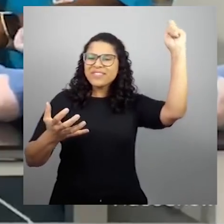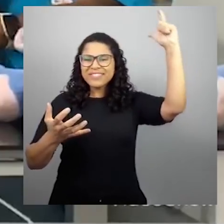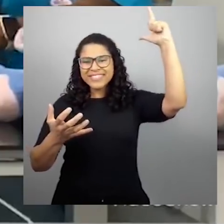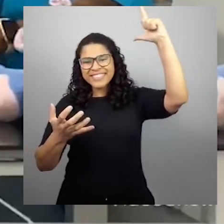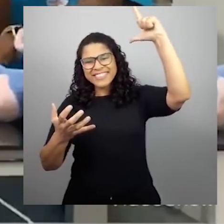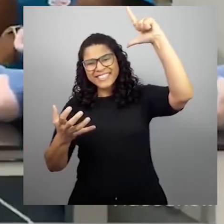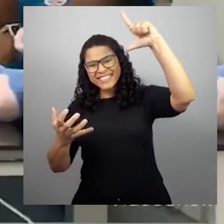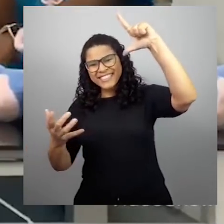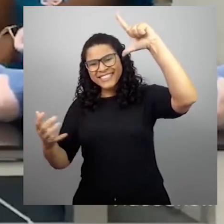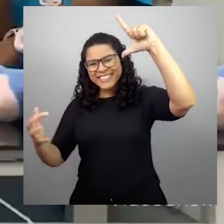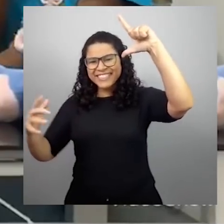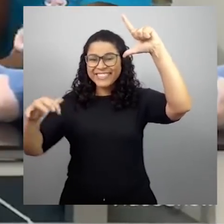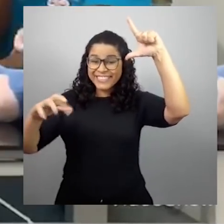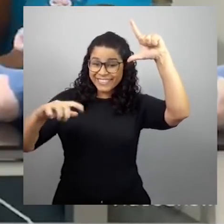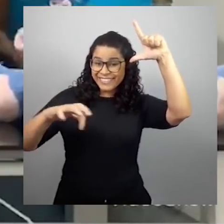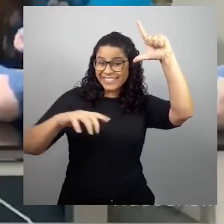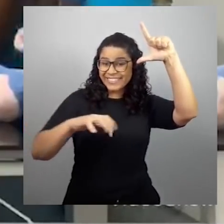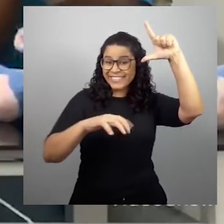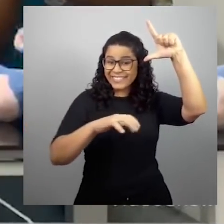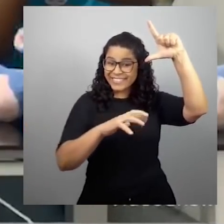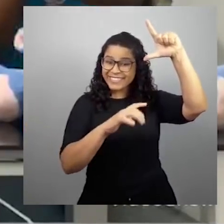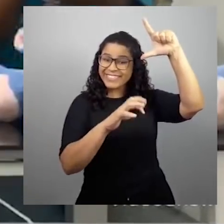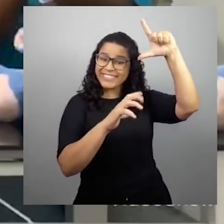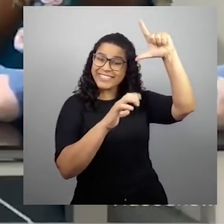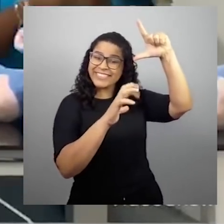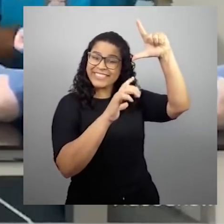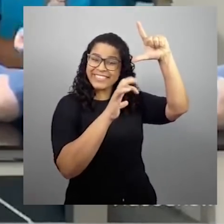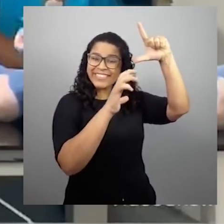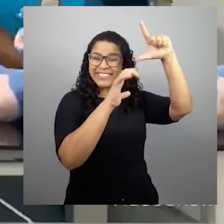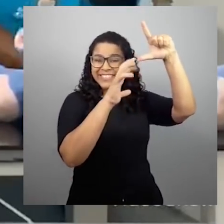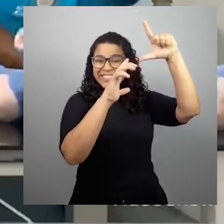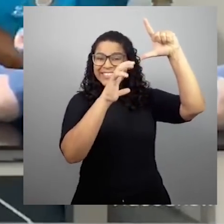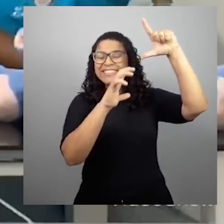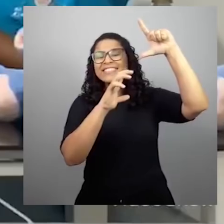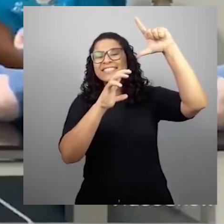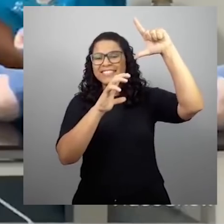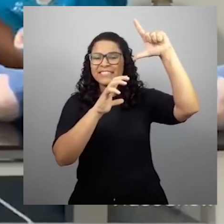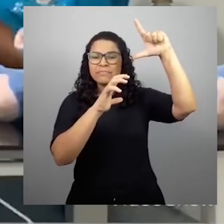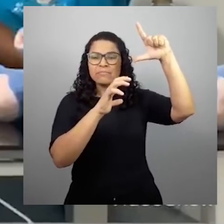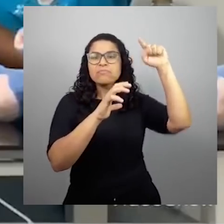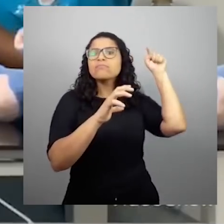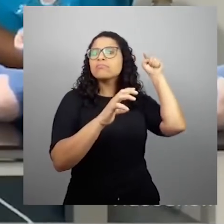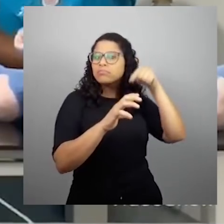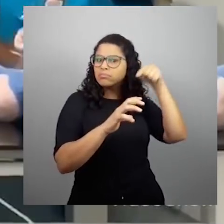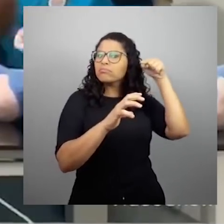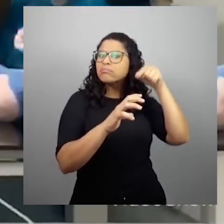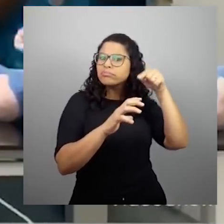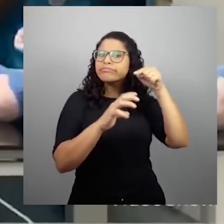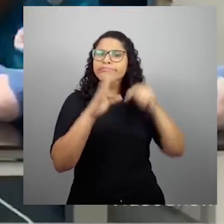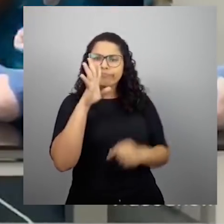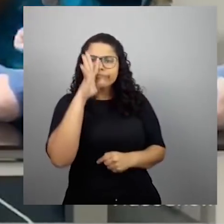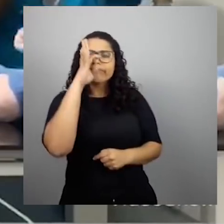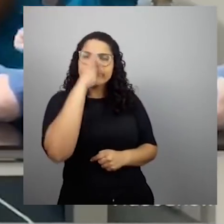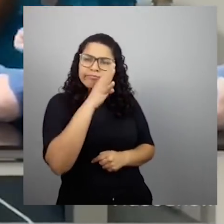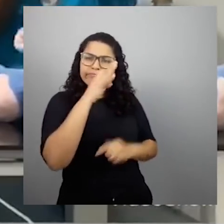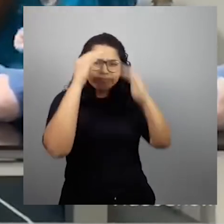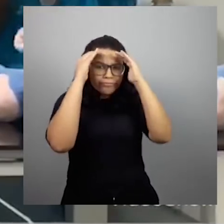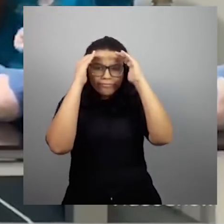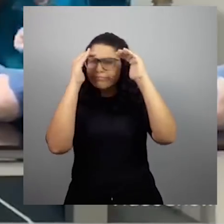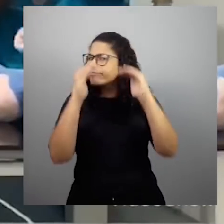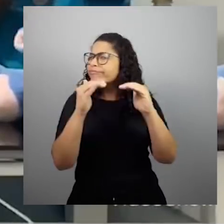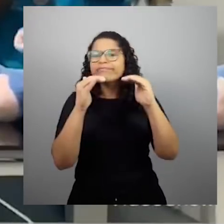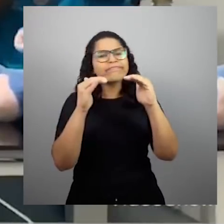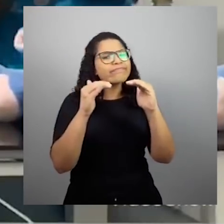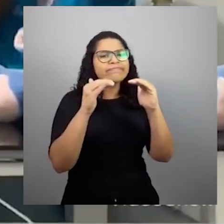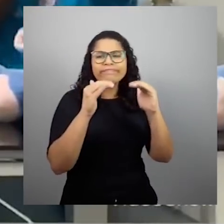a chuva, o sol já fez surgindo, e a Dona Aranha continua a subir. Ela é